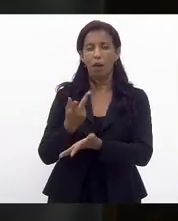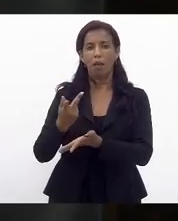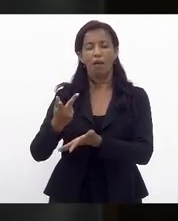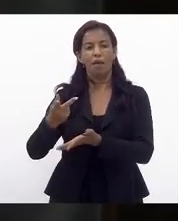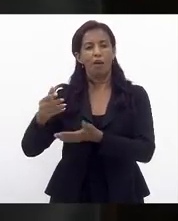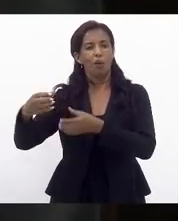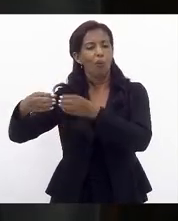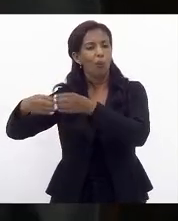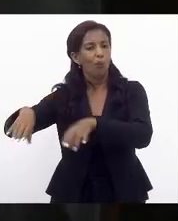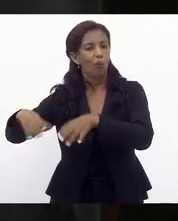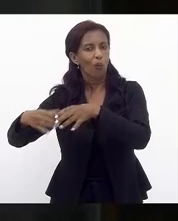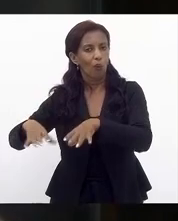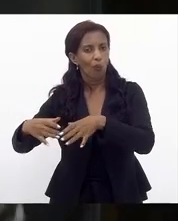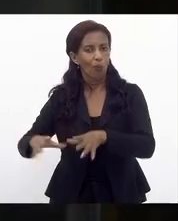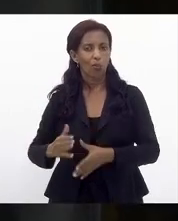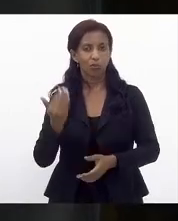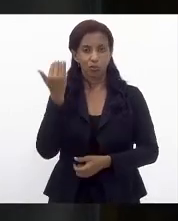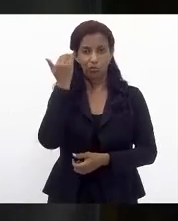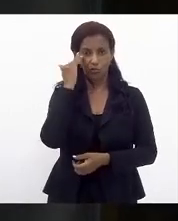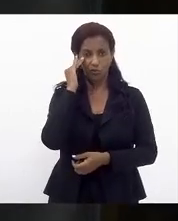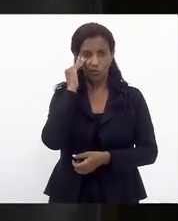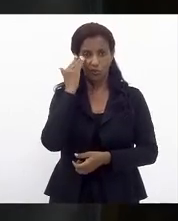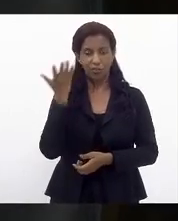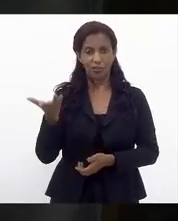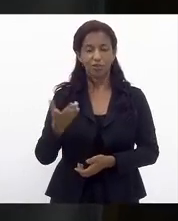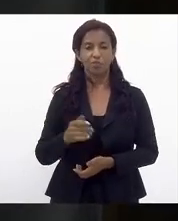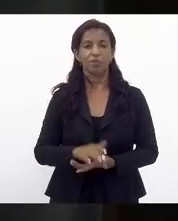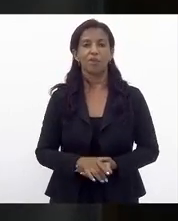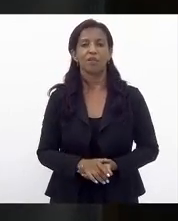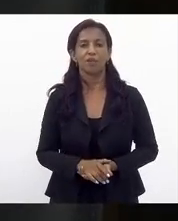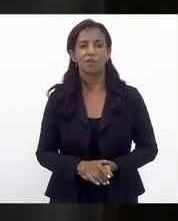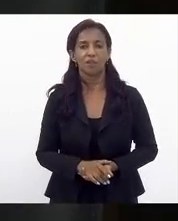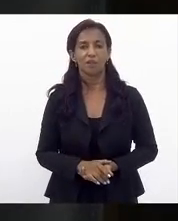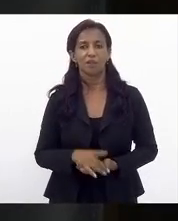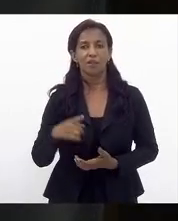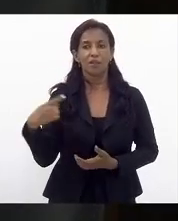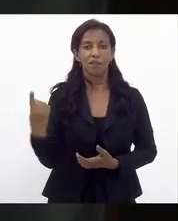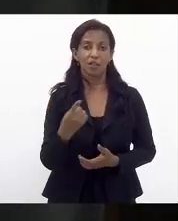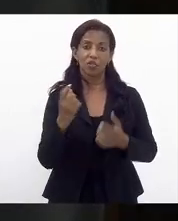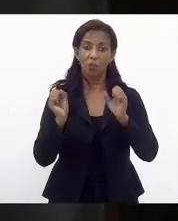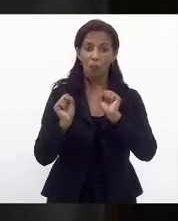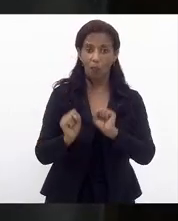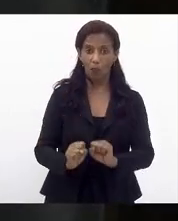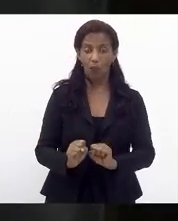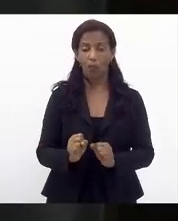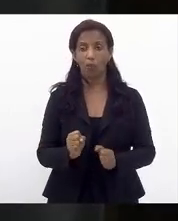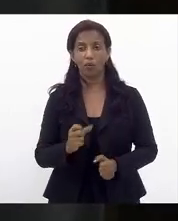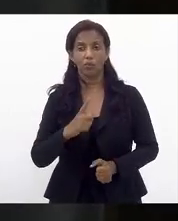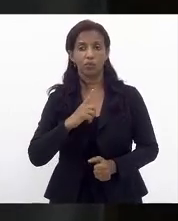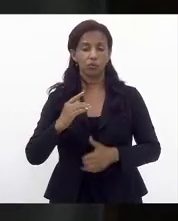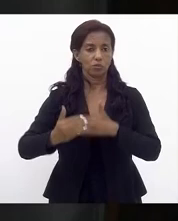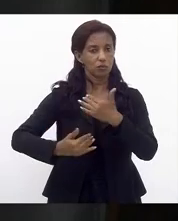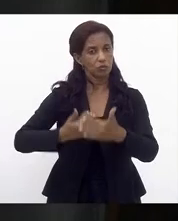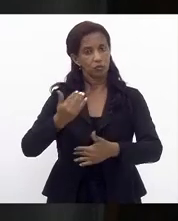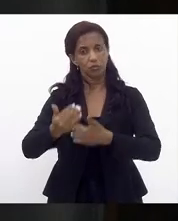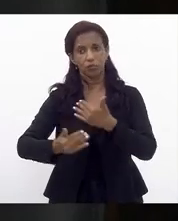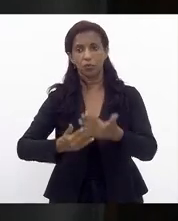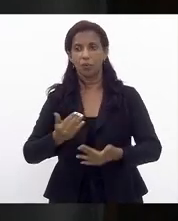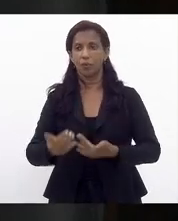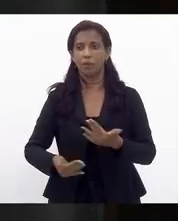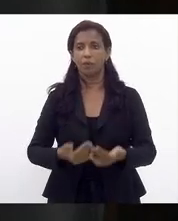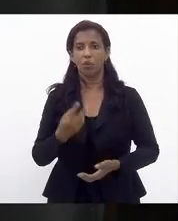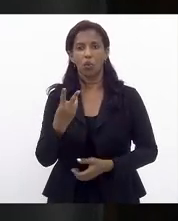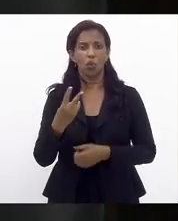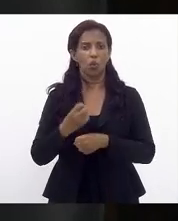concurso o nosso entendimento é que a gente poderá nos próximos